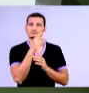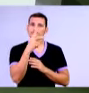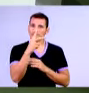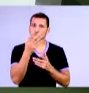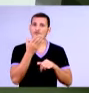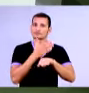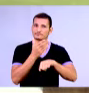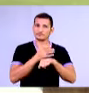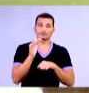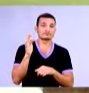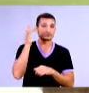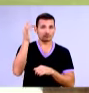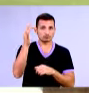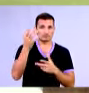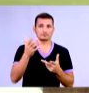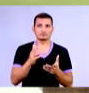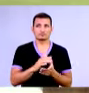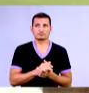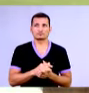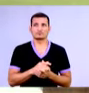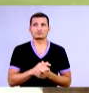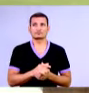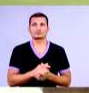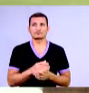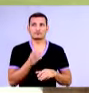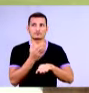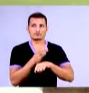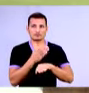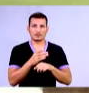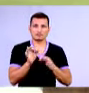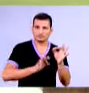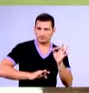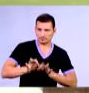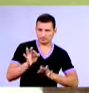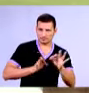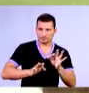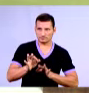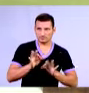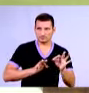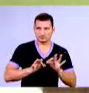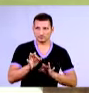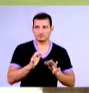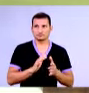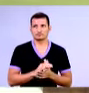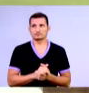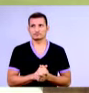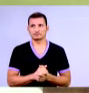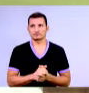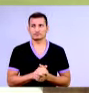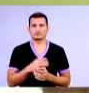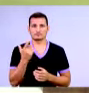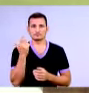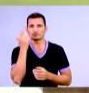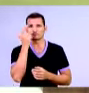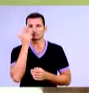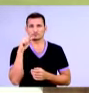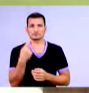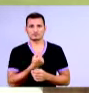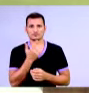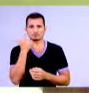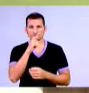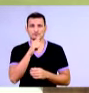né, que está planejada, no sentido de ter as atividades planejadas e que estão de acordo efetivamente para que a gente consiga que o aluno